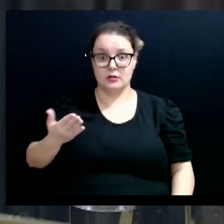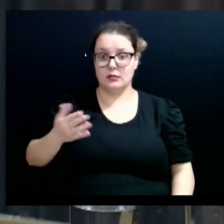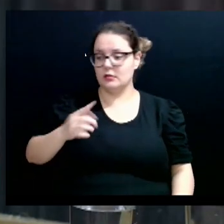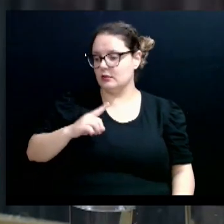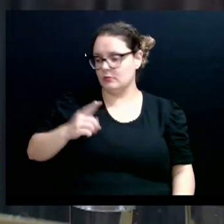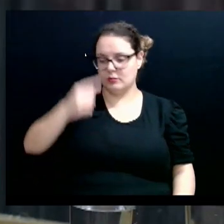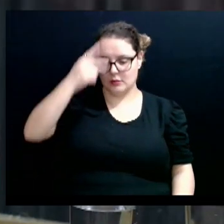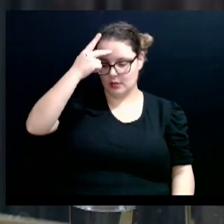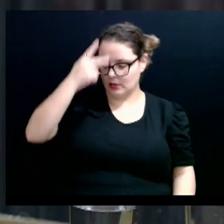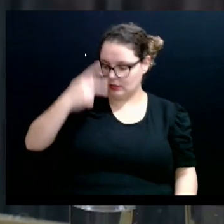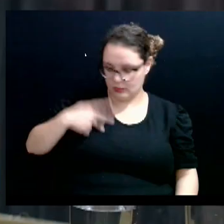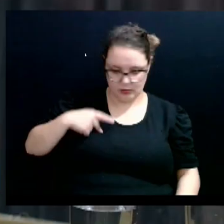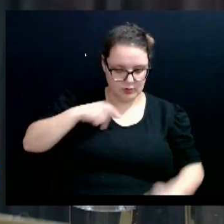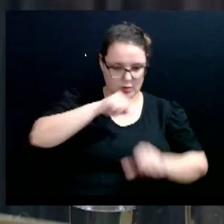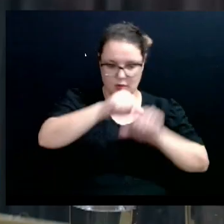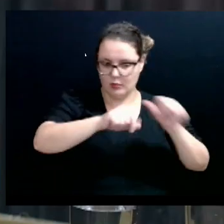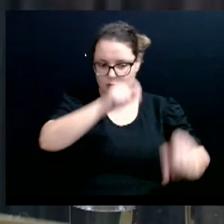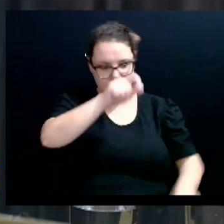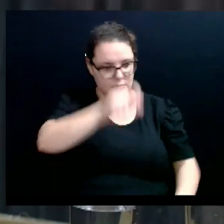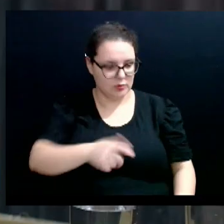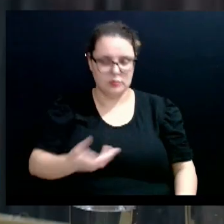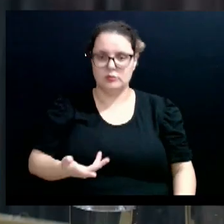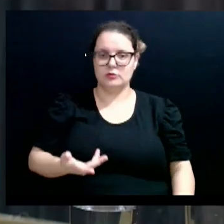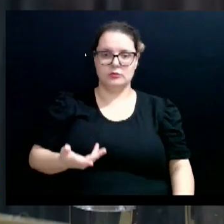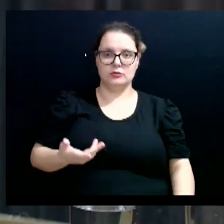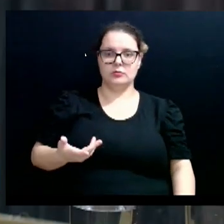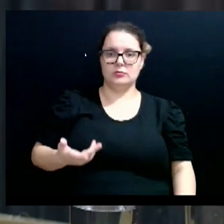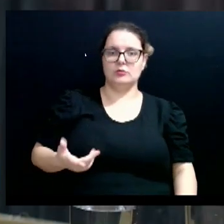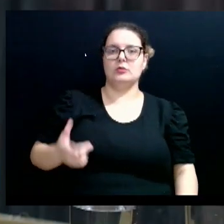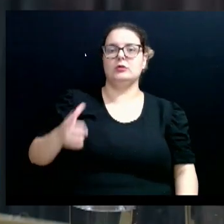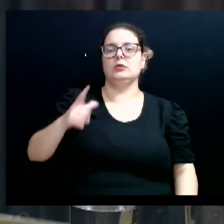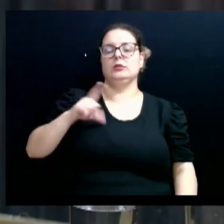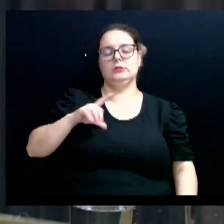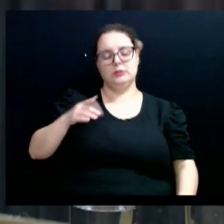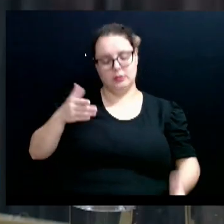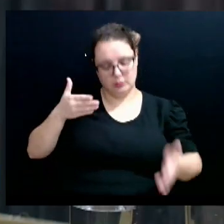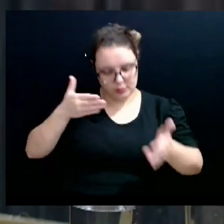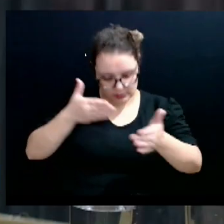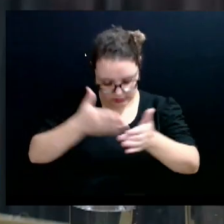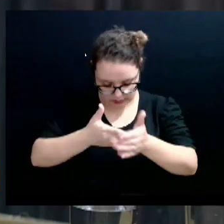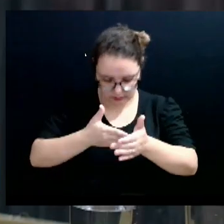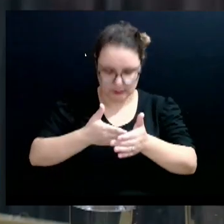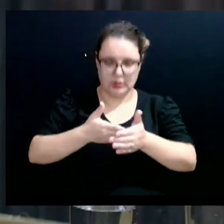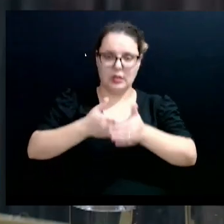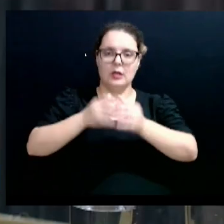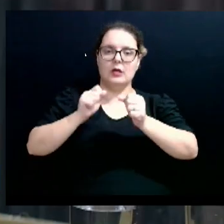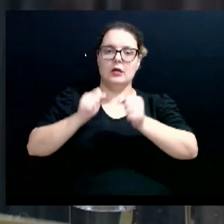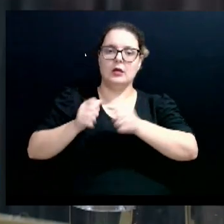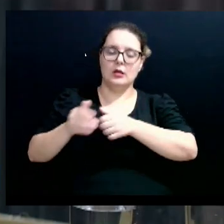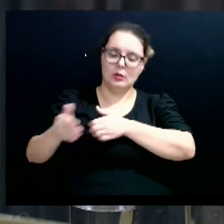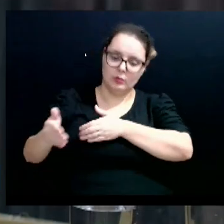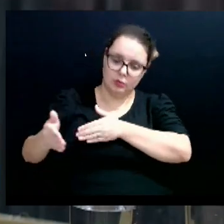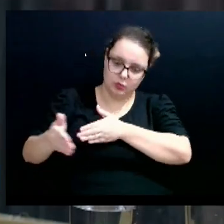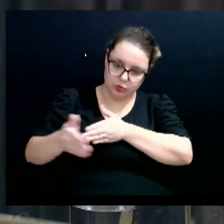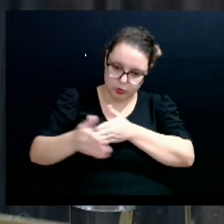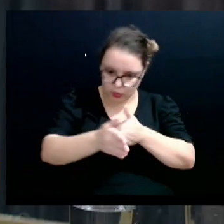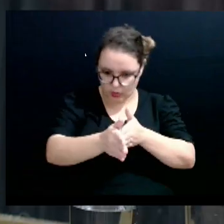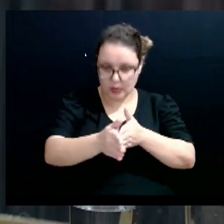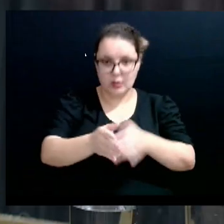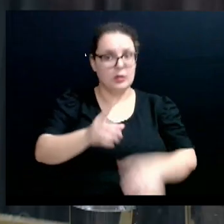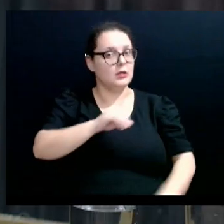o outro e que tem um limite, que ele pode encaminhar, que ele não muda o